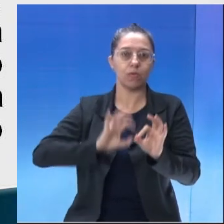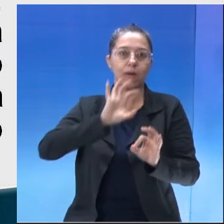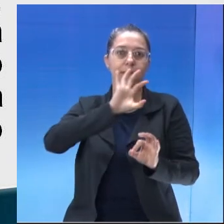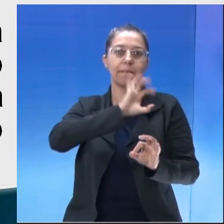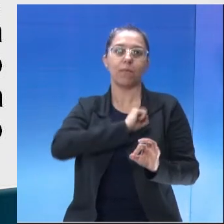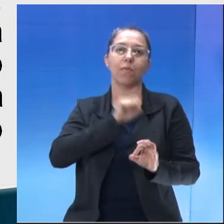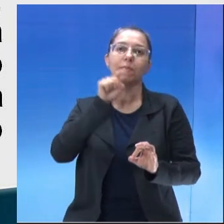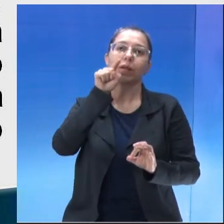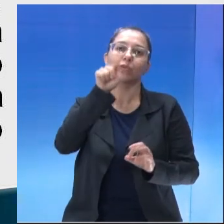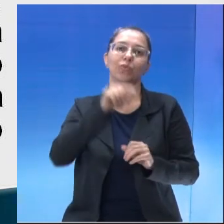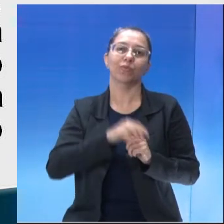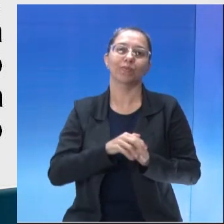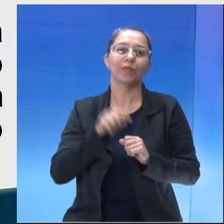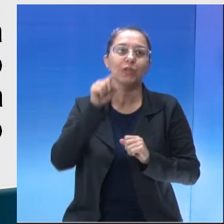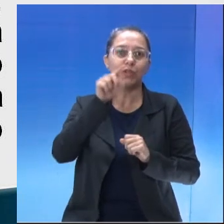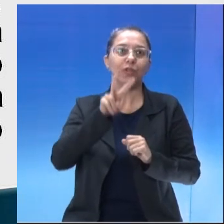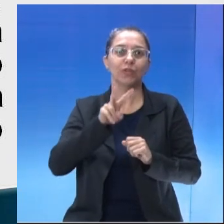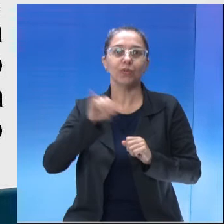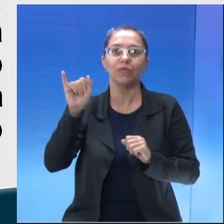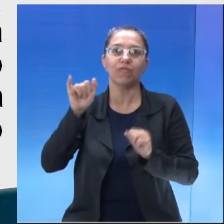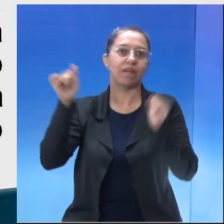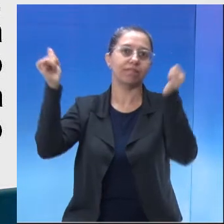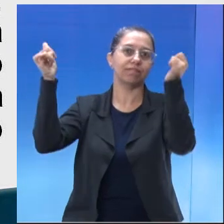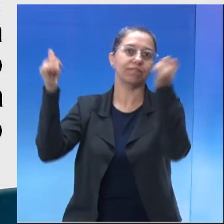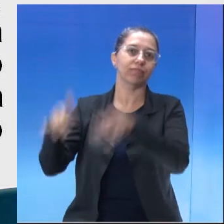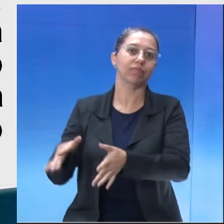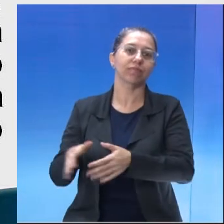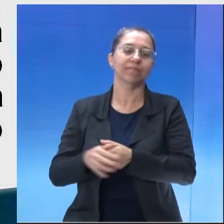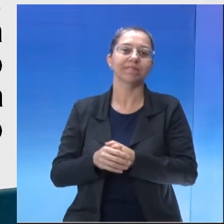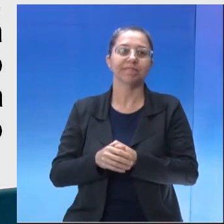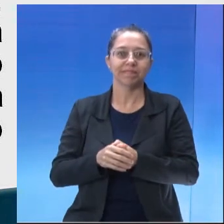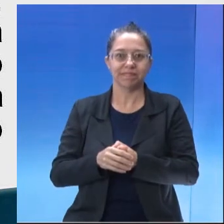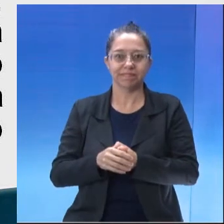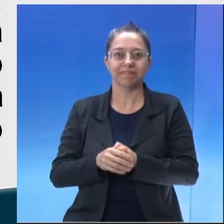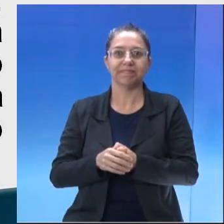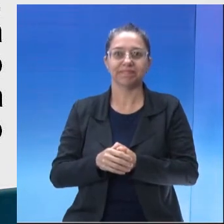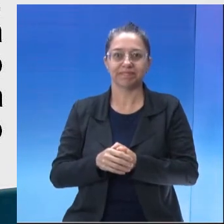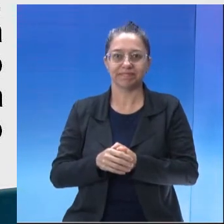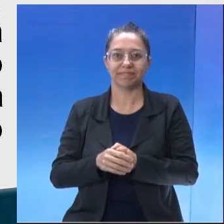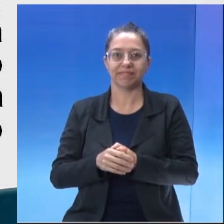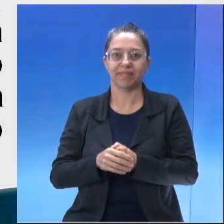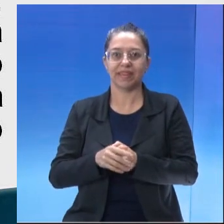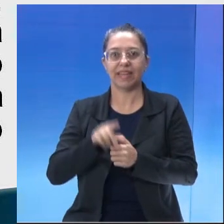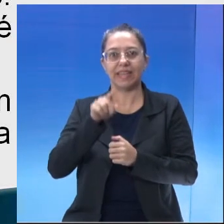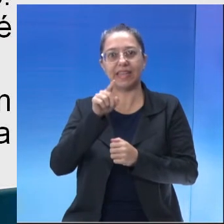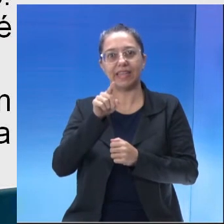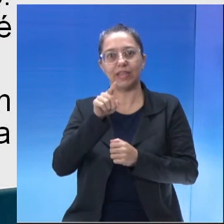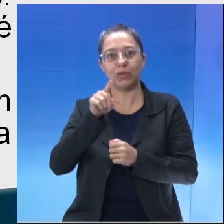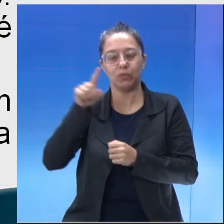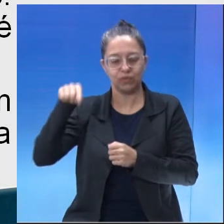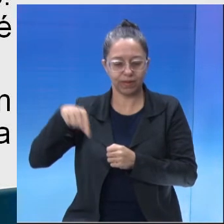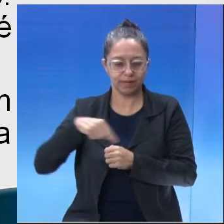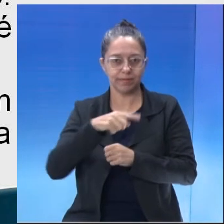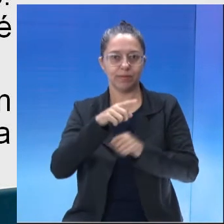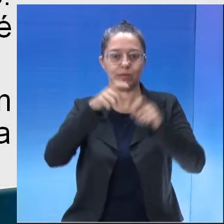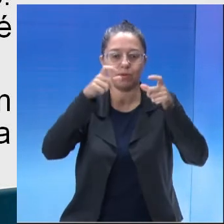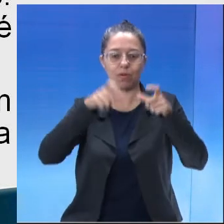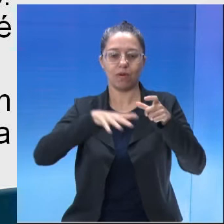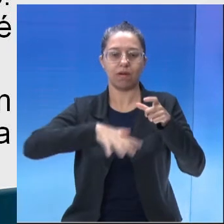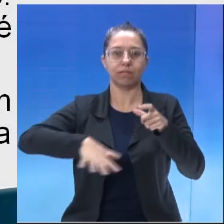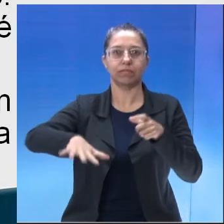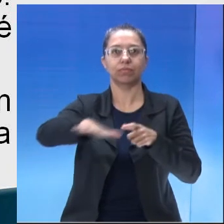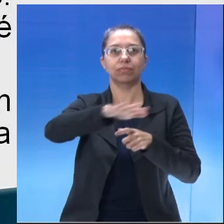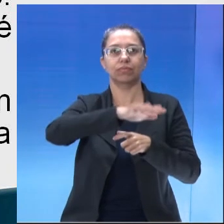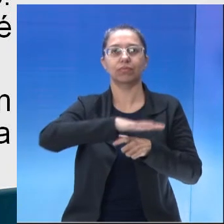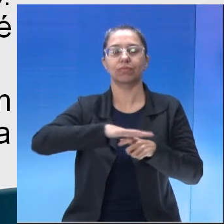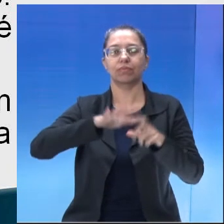você jogar fora seu atlas e criar raízes no quintal como se fosse uma figueira. Você